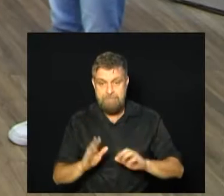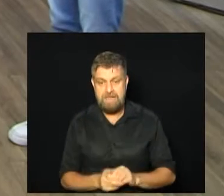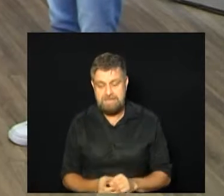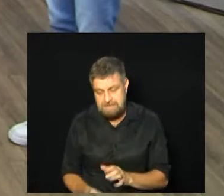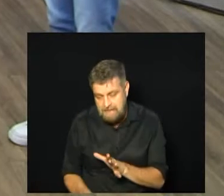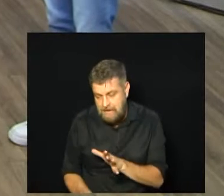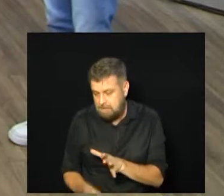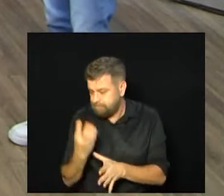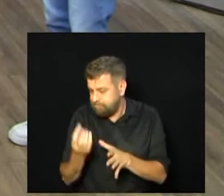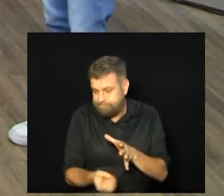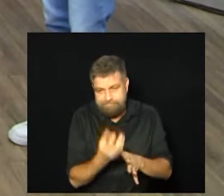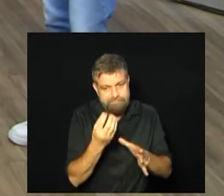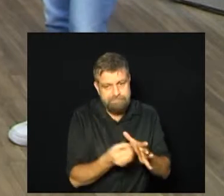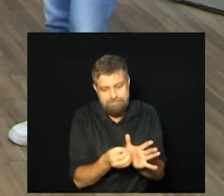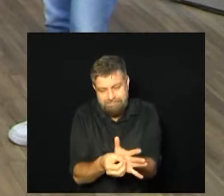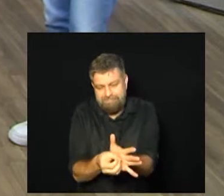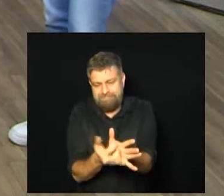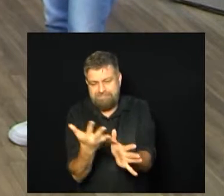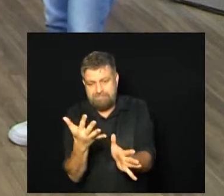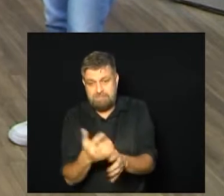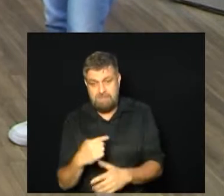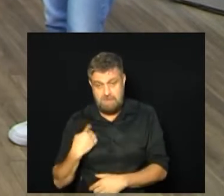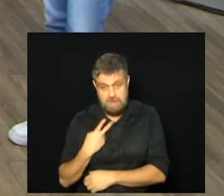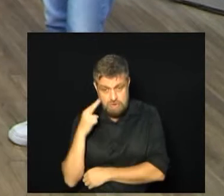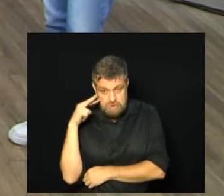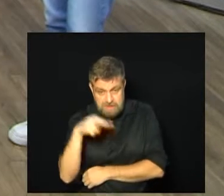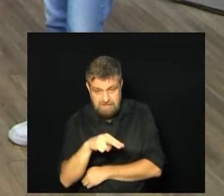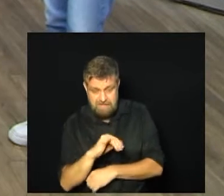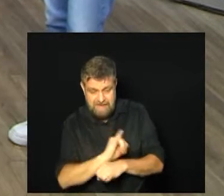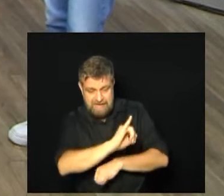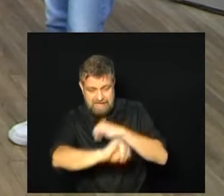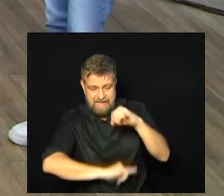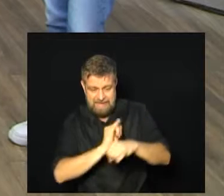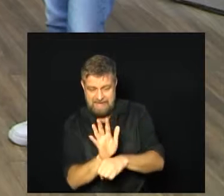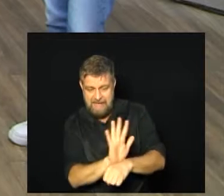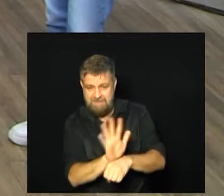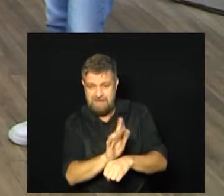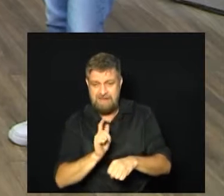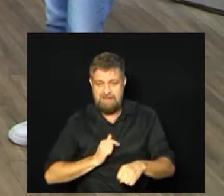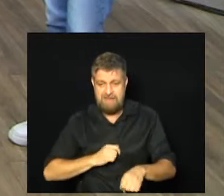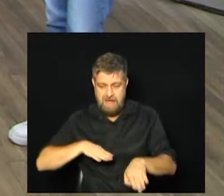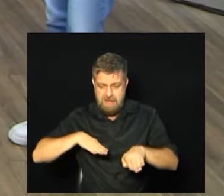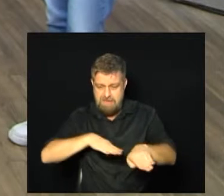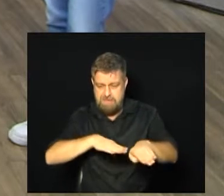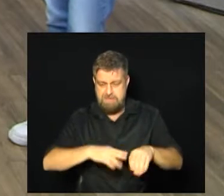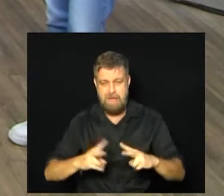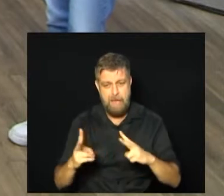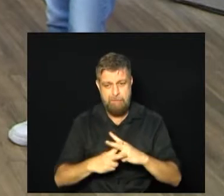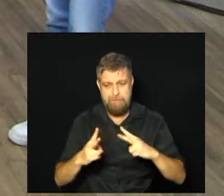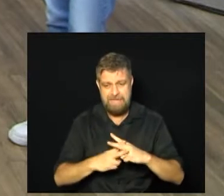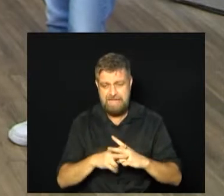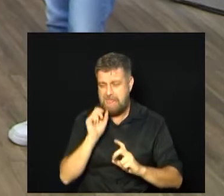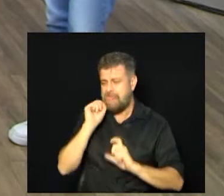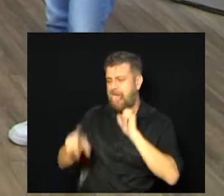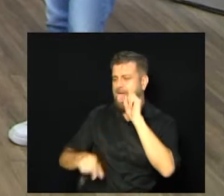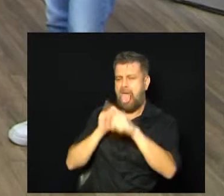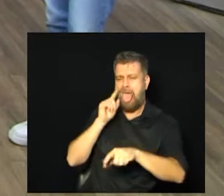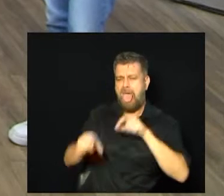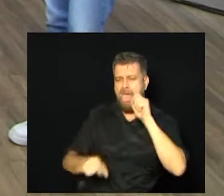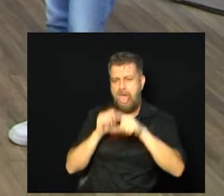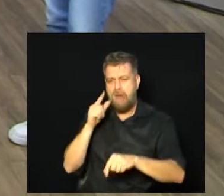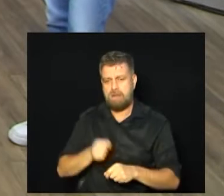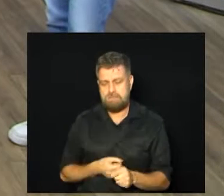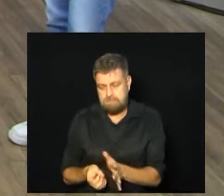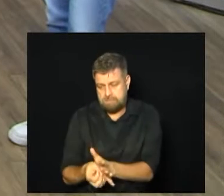infelizmente, rotineiramente. A gente vê, às vezes, alguns vídeos na internet em brigas de trânsito, em uma série de coisas. O que a